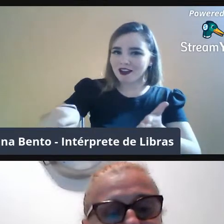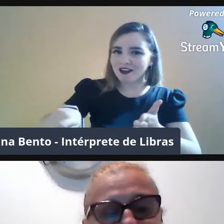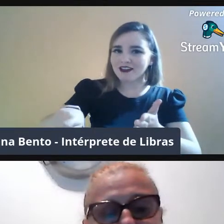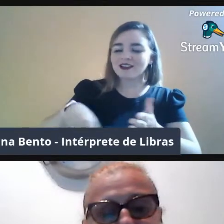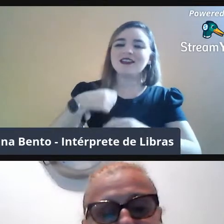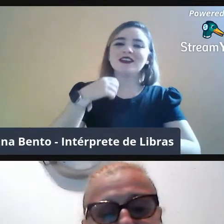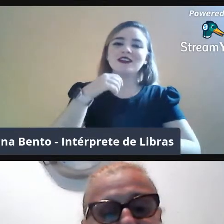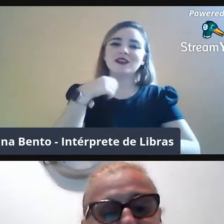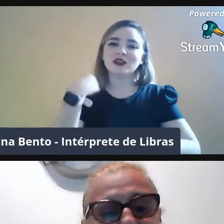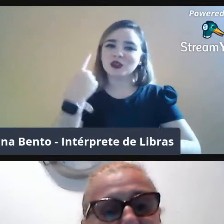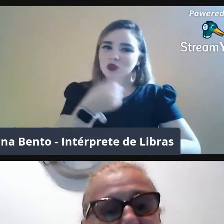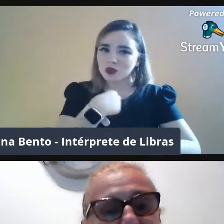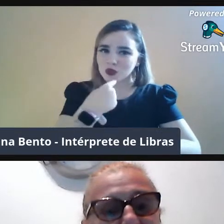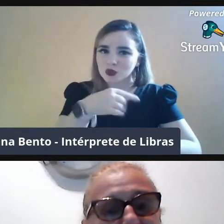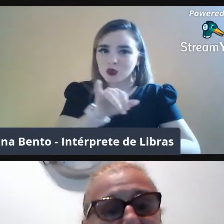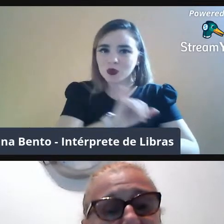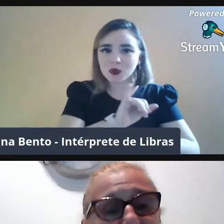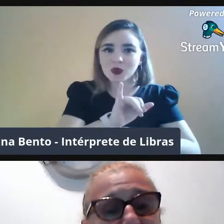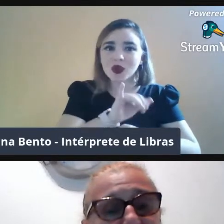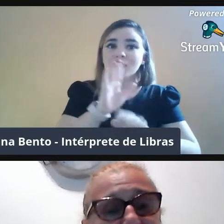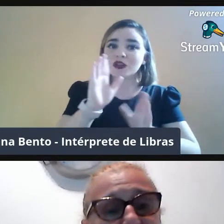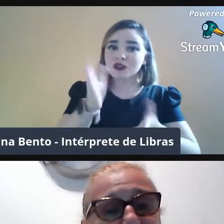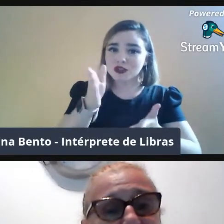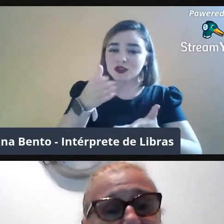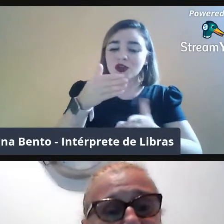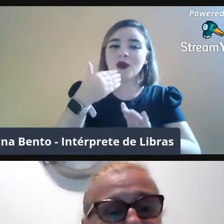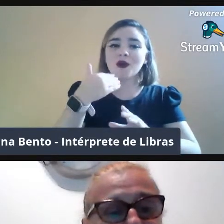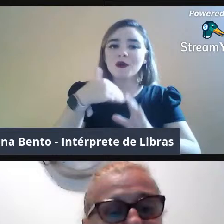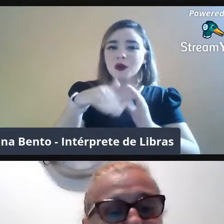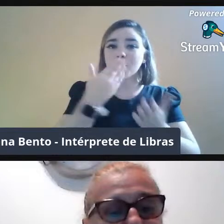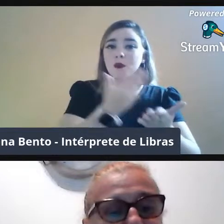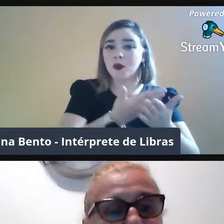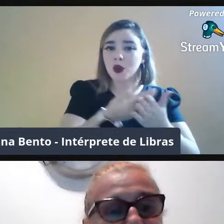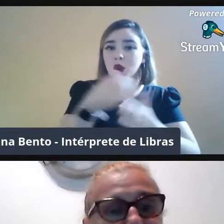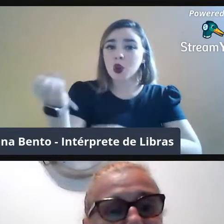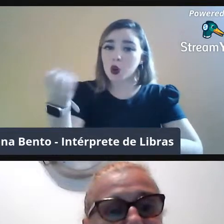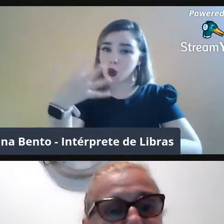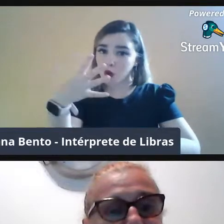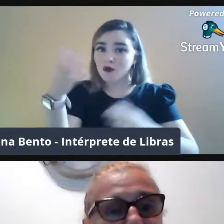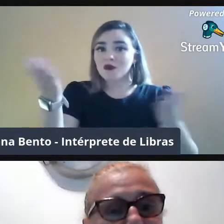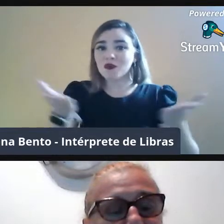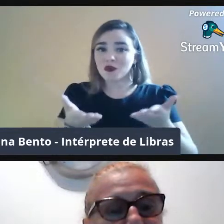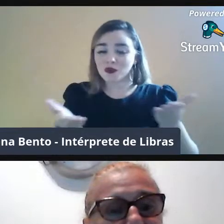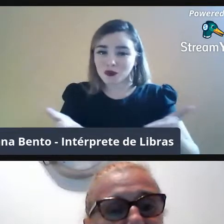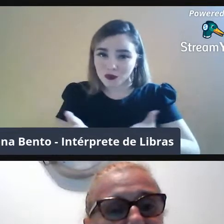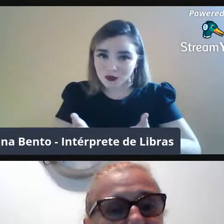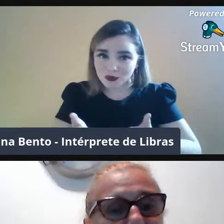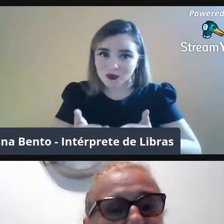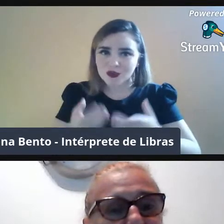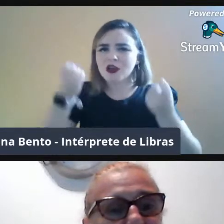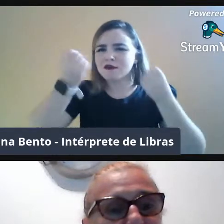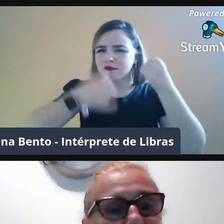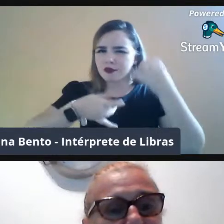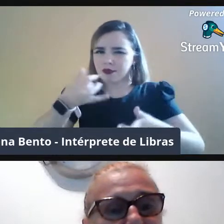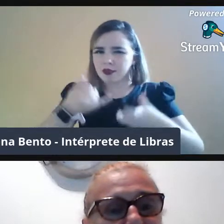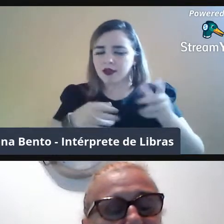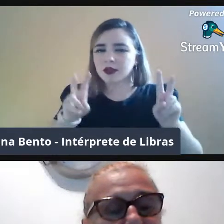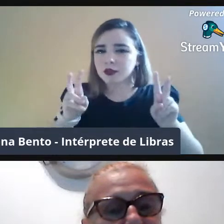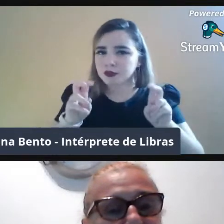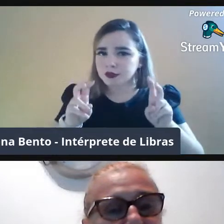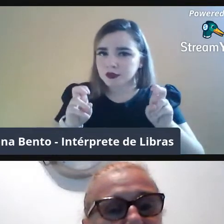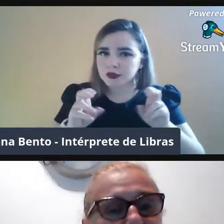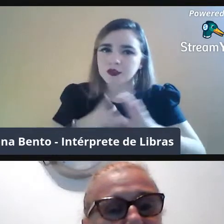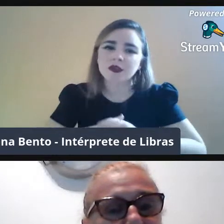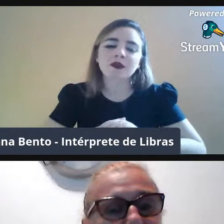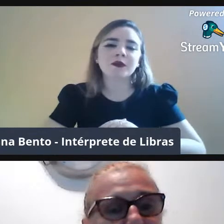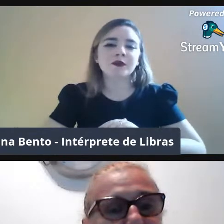e depois assistam. A gente acabou de colocar uma aula nova hoje no canal, onde eu estou fazendo algumas questões sobre